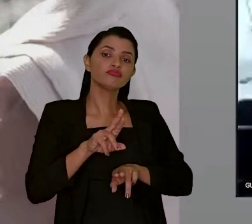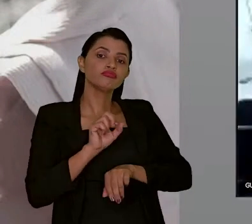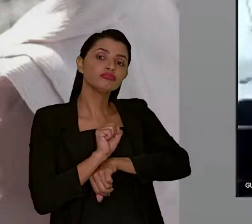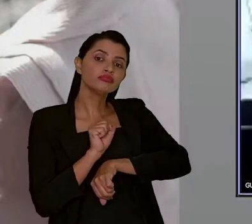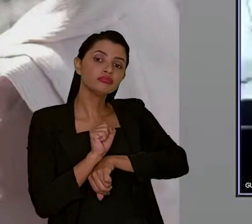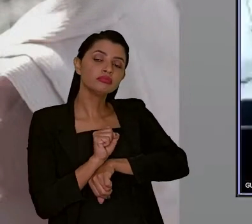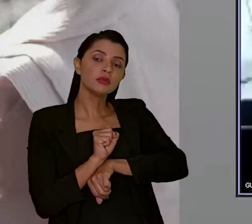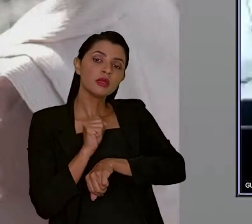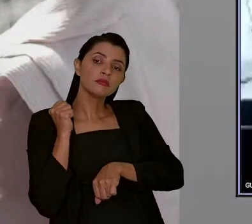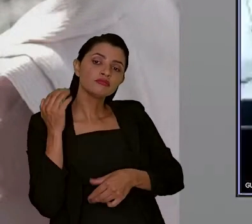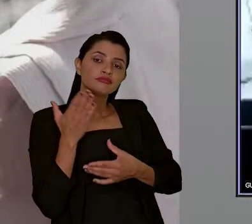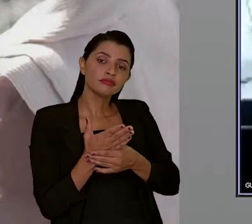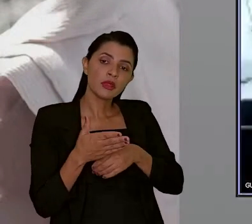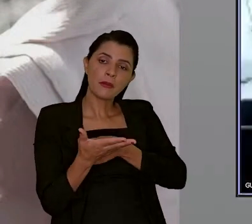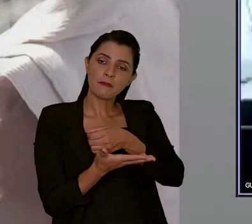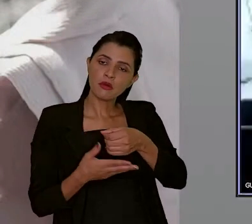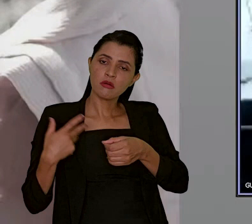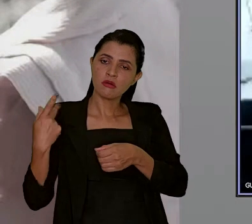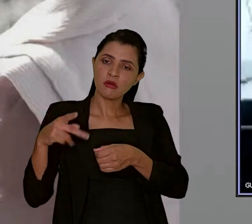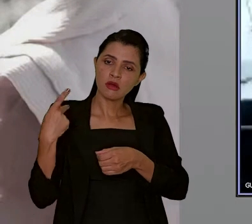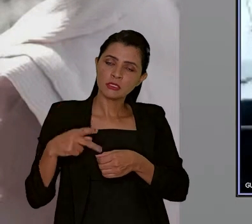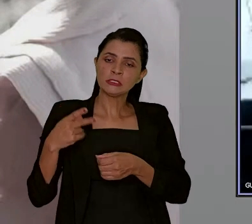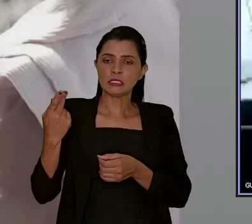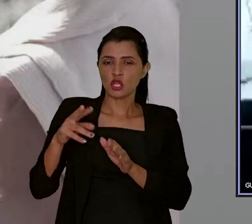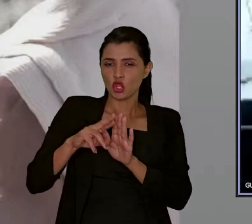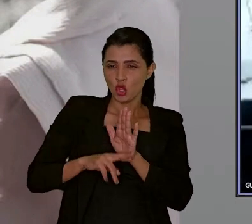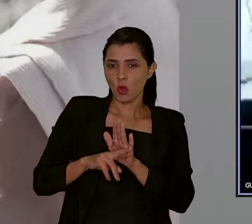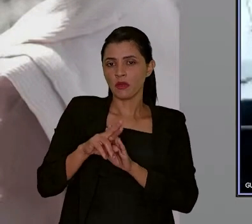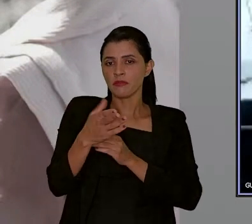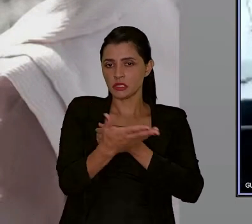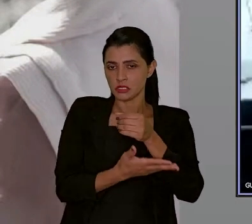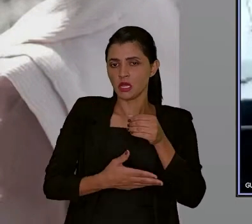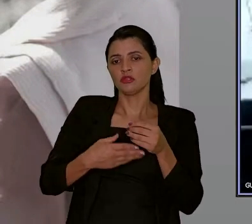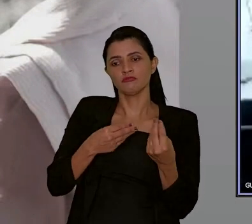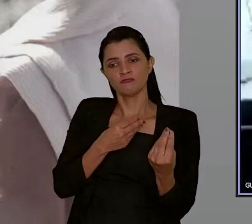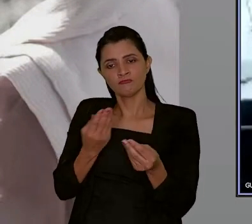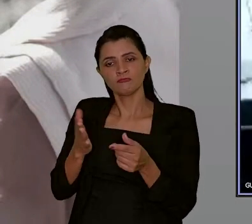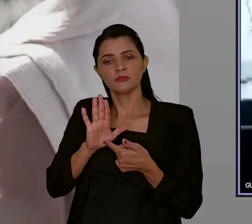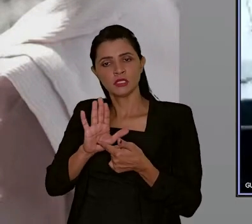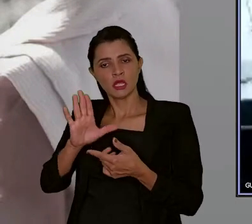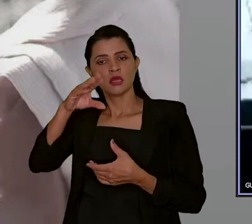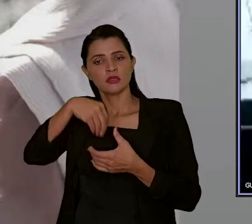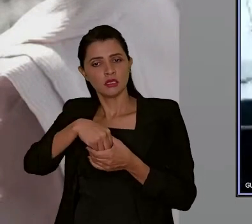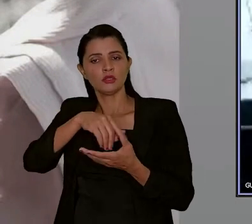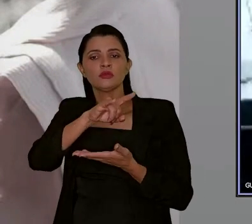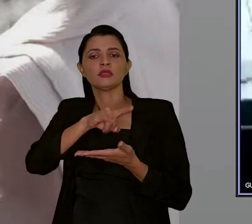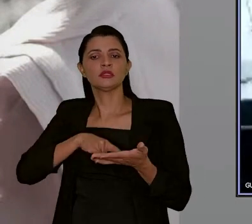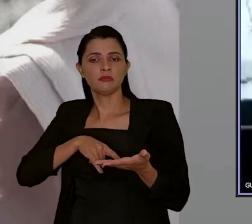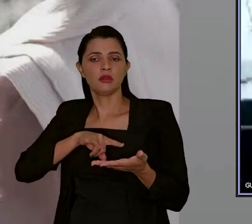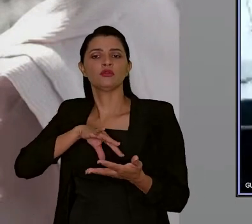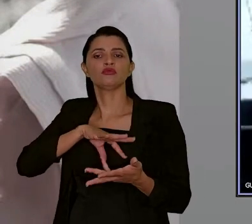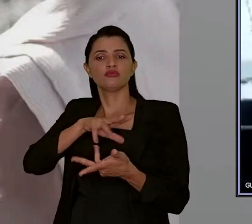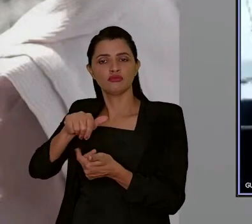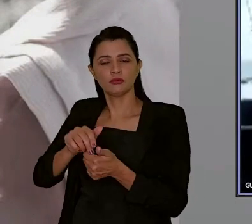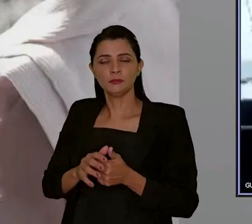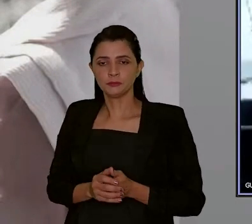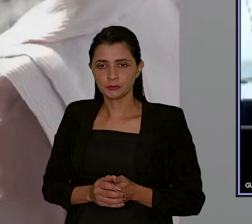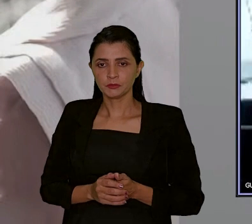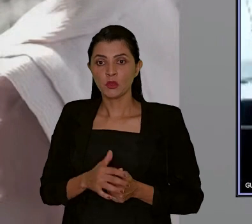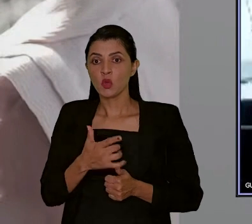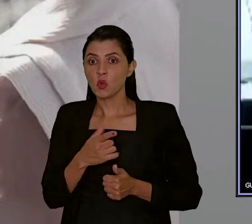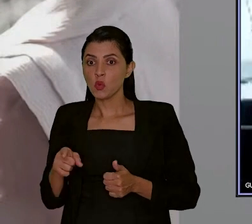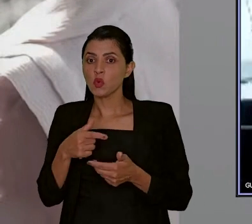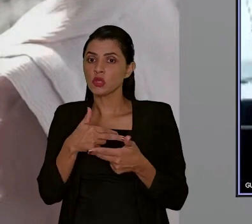próprio espírito das normas que vêm trazidas no plano internacional. Outro aspecto interessante que eu